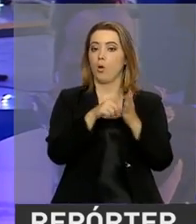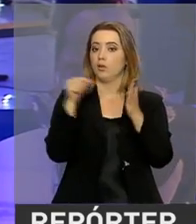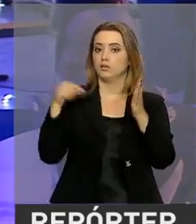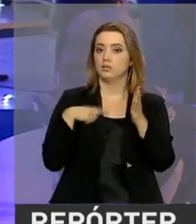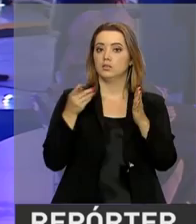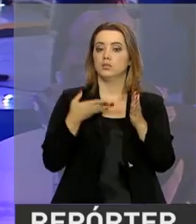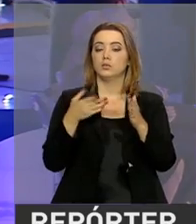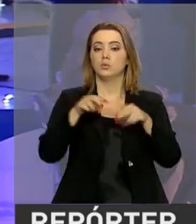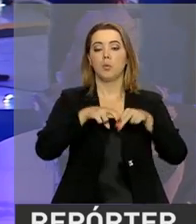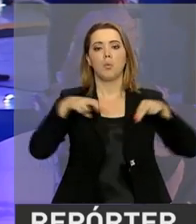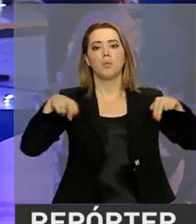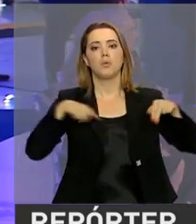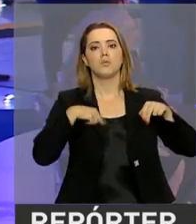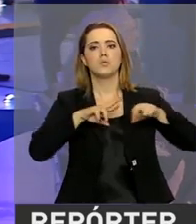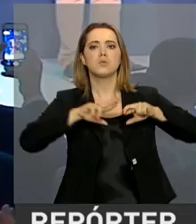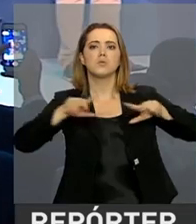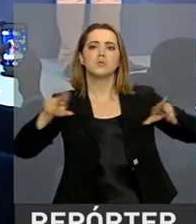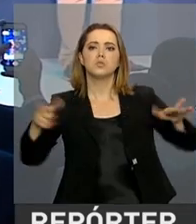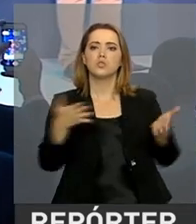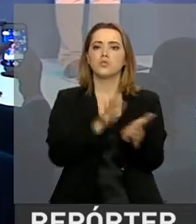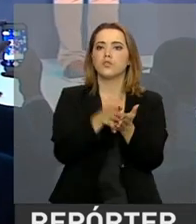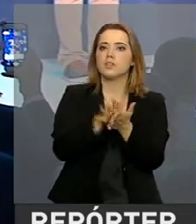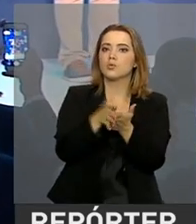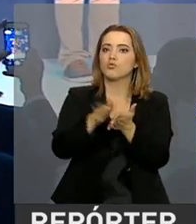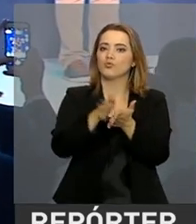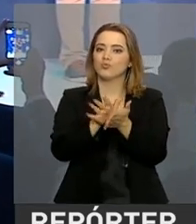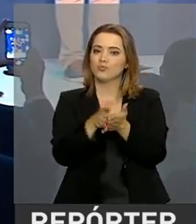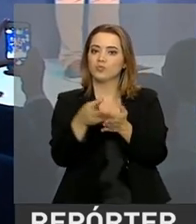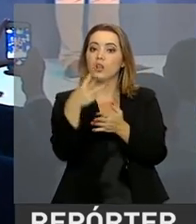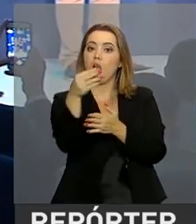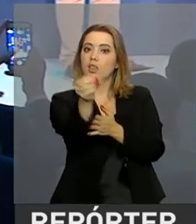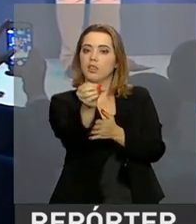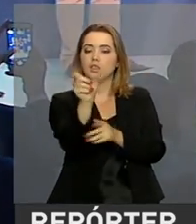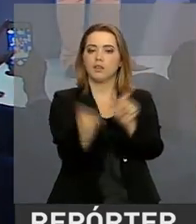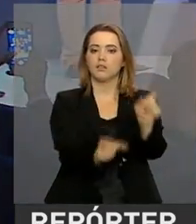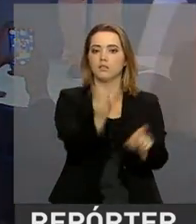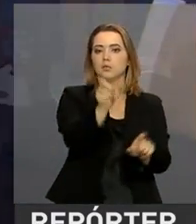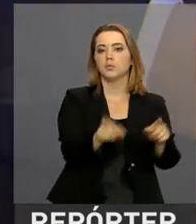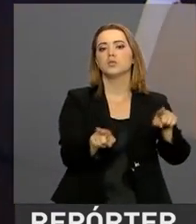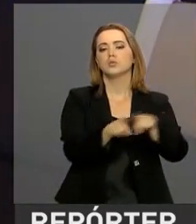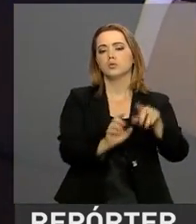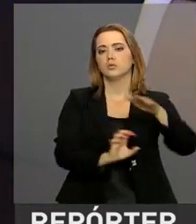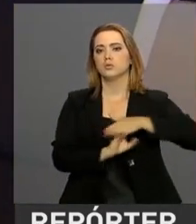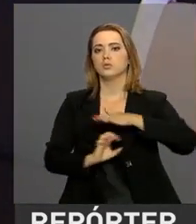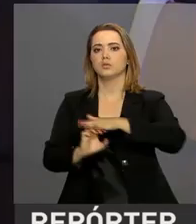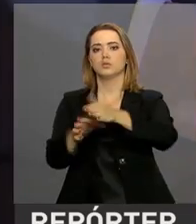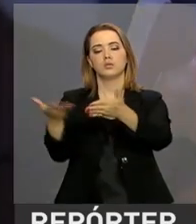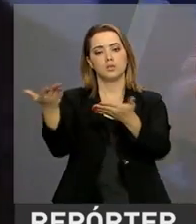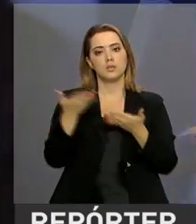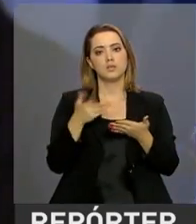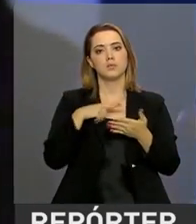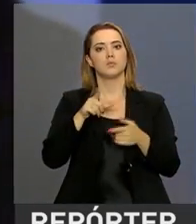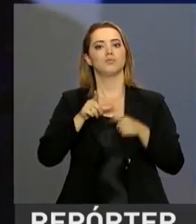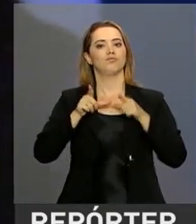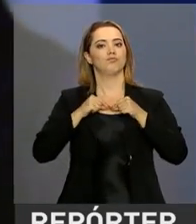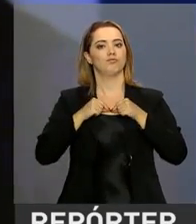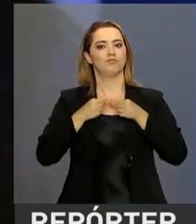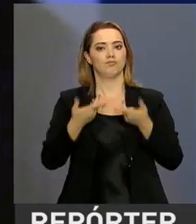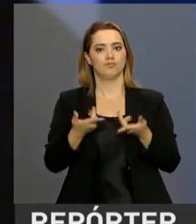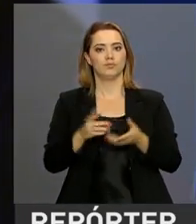foi palco de clássicos do samba trinta personalidades e instituições também receberão a comenda